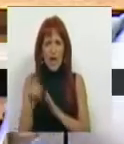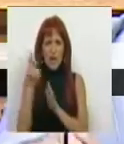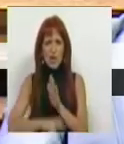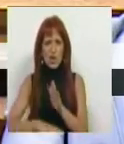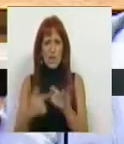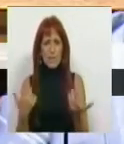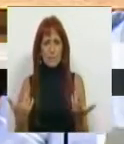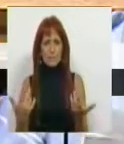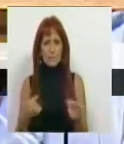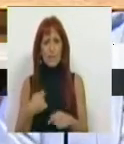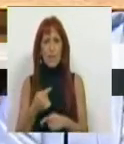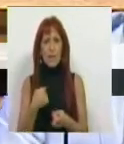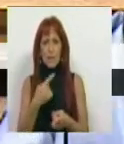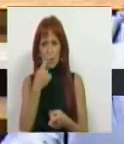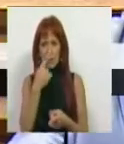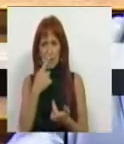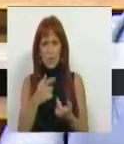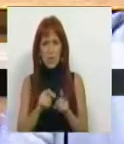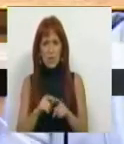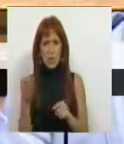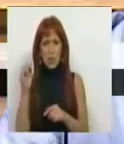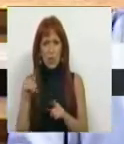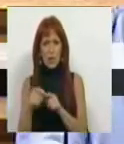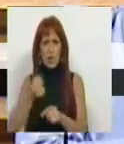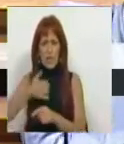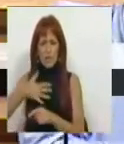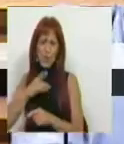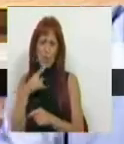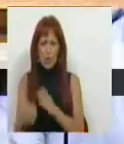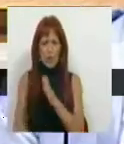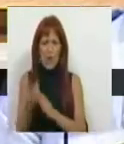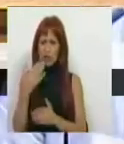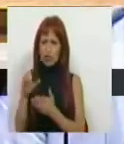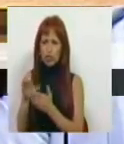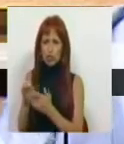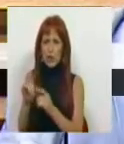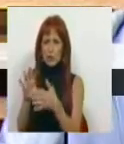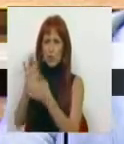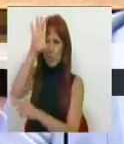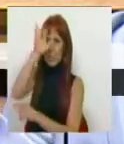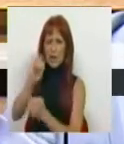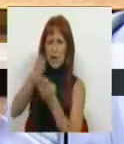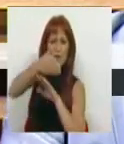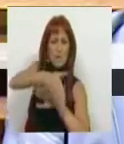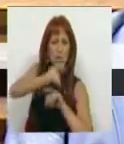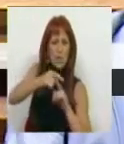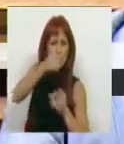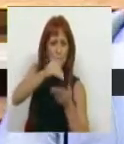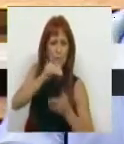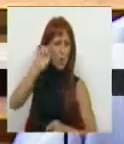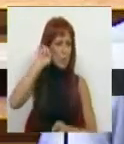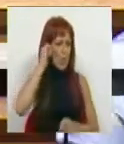regime definia é que os bancos e as empresas podiam criar créditos sobre o Estado através da acumulação